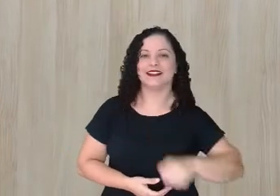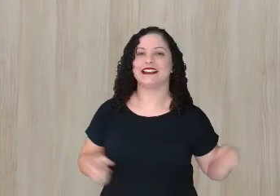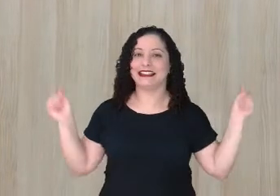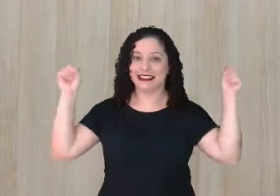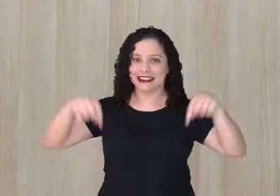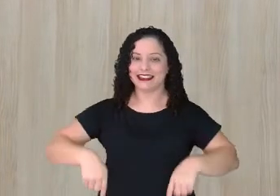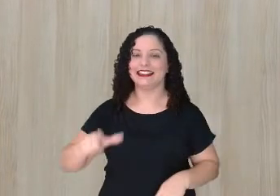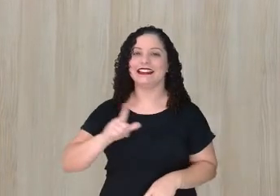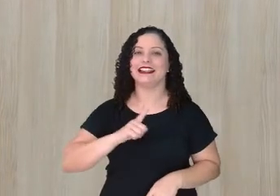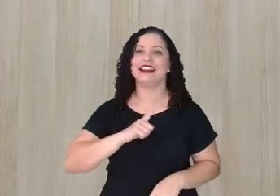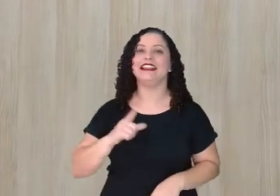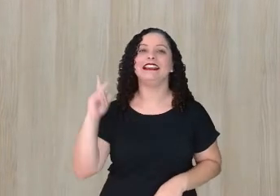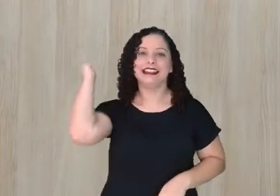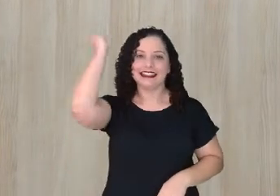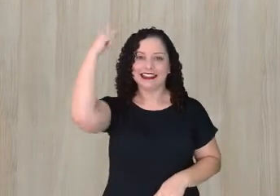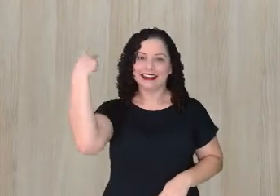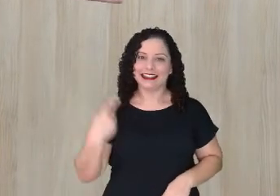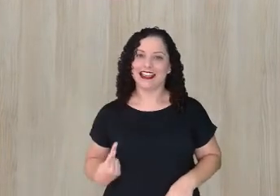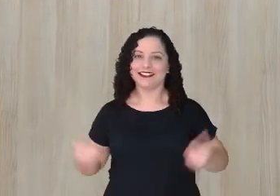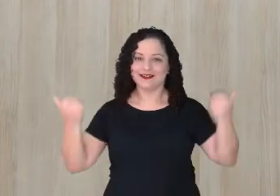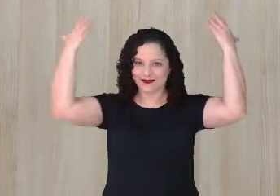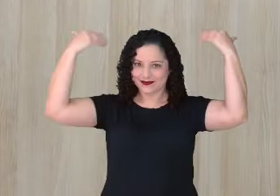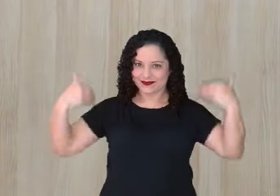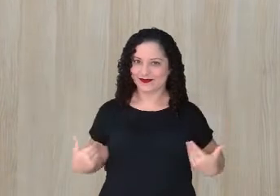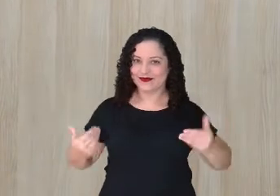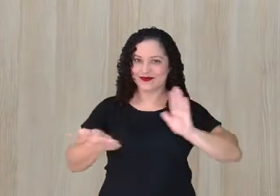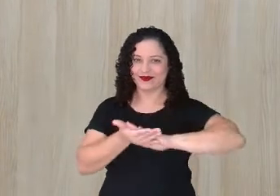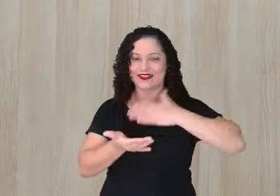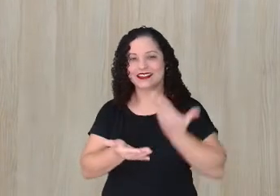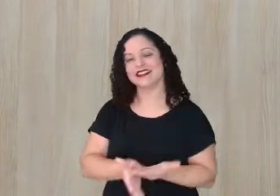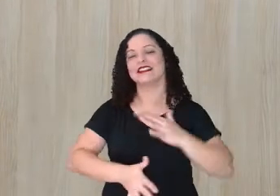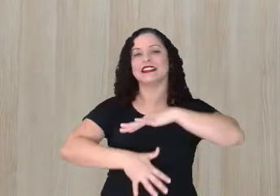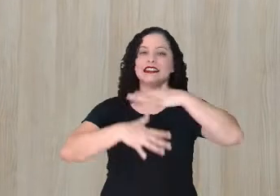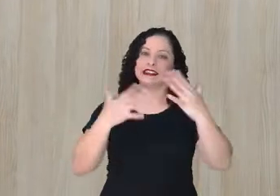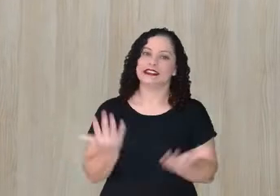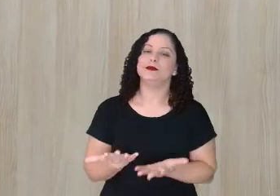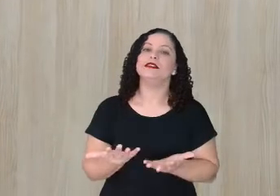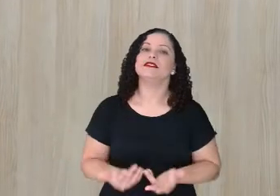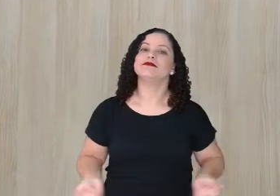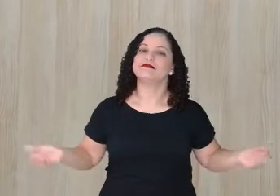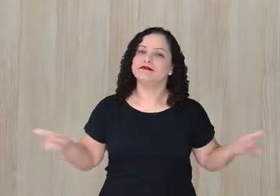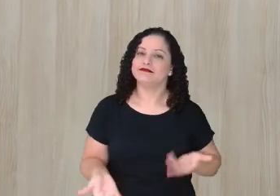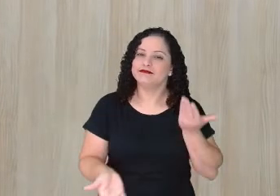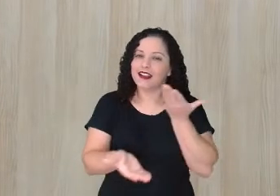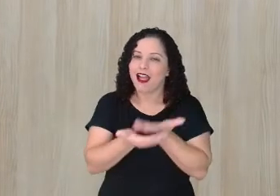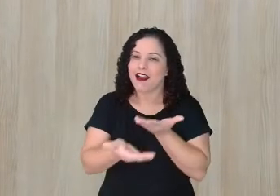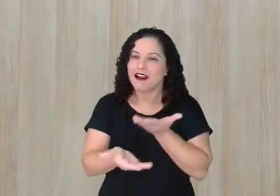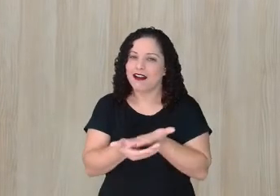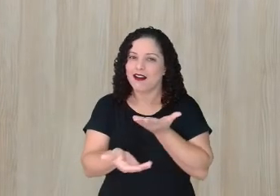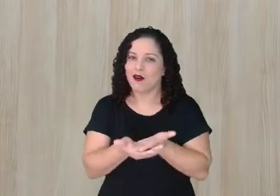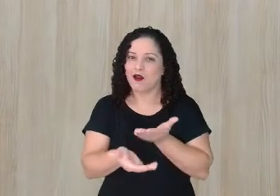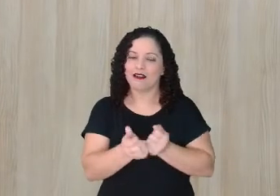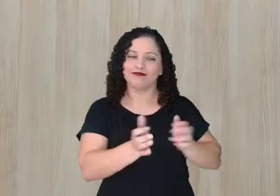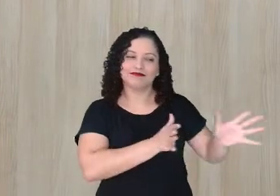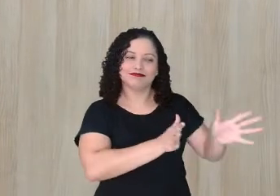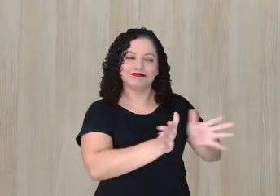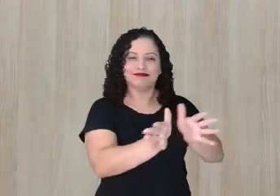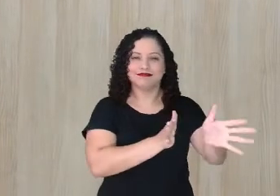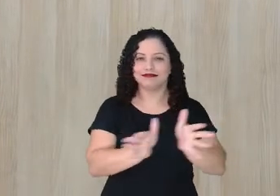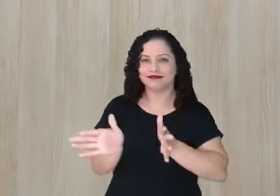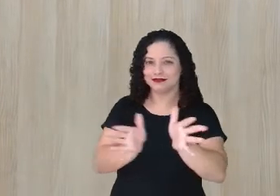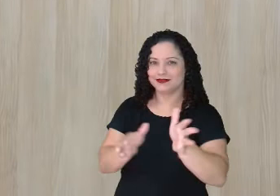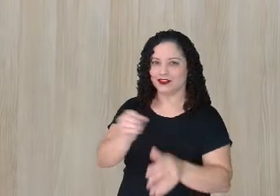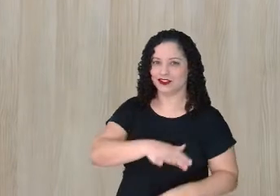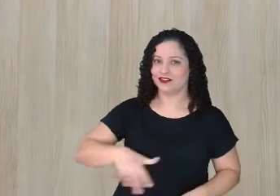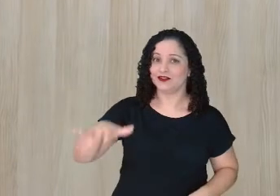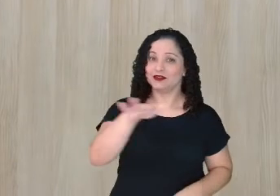aqui Késia, a nossa intérprete, que estará aqui tornando a nossa aula muito mais